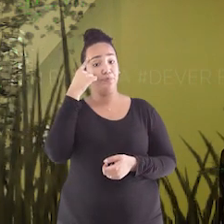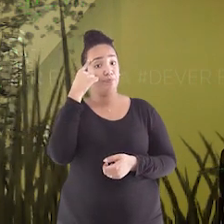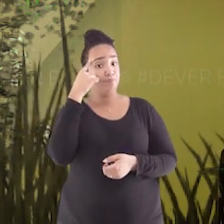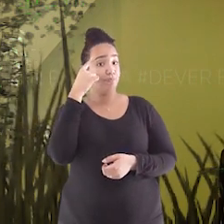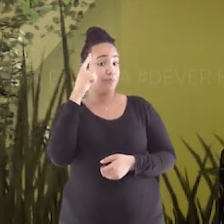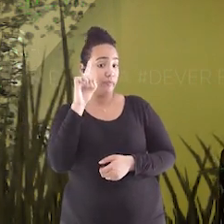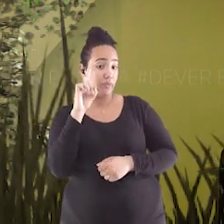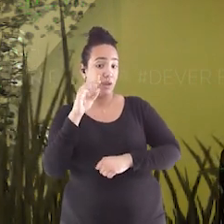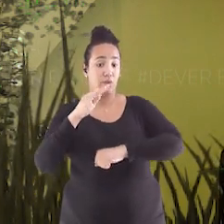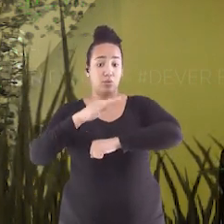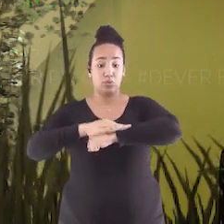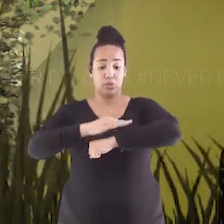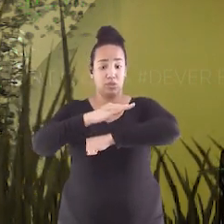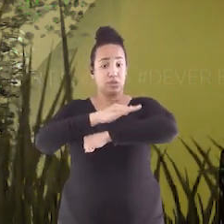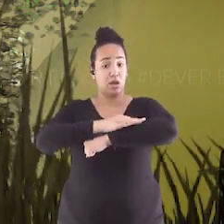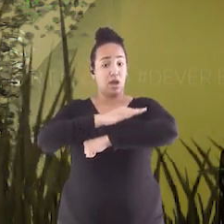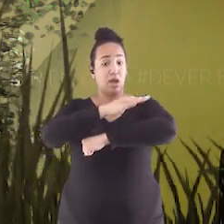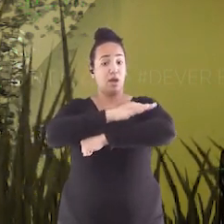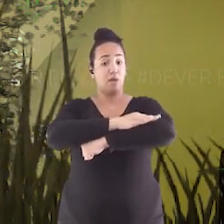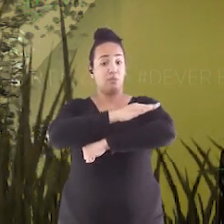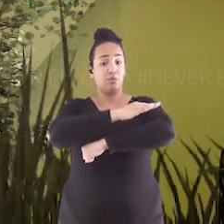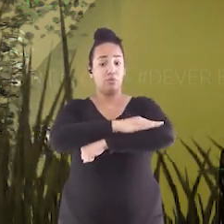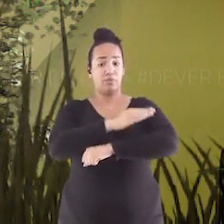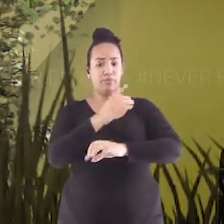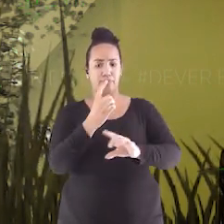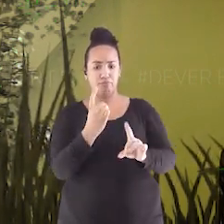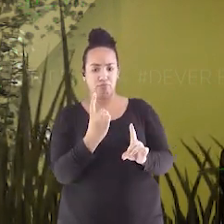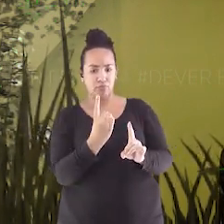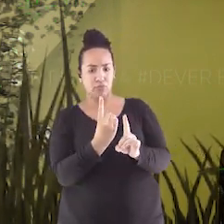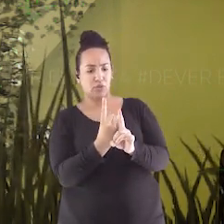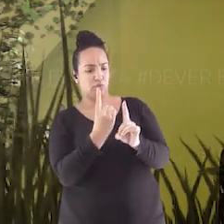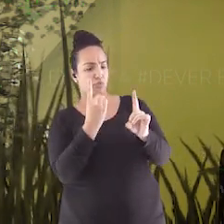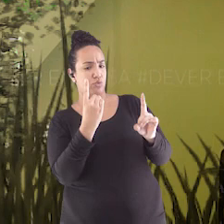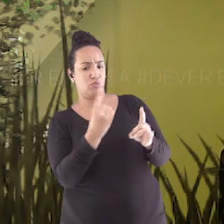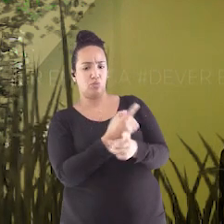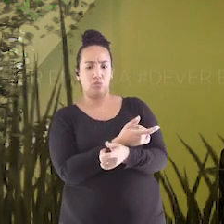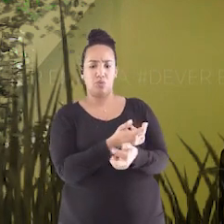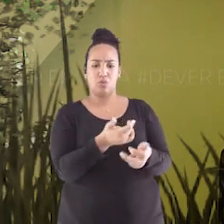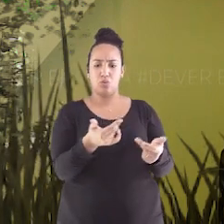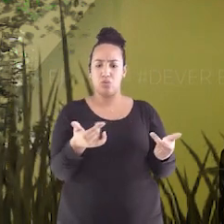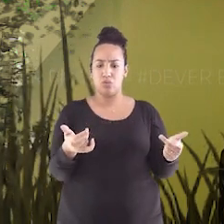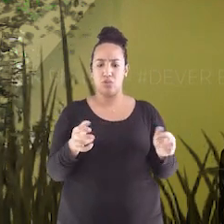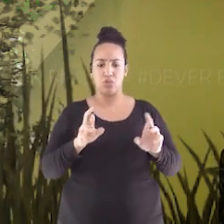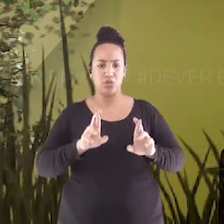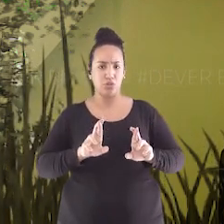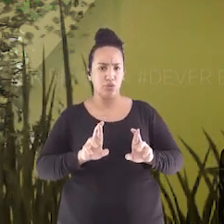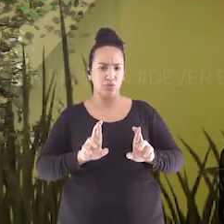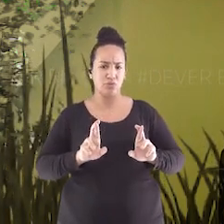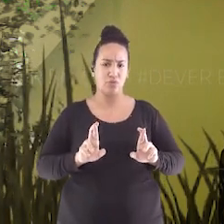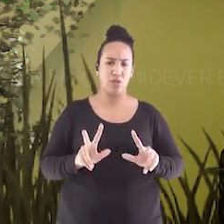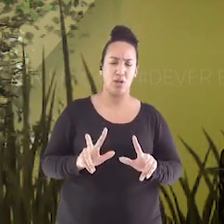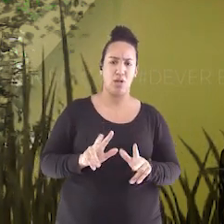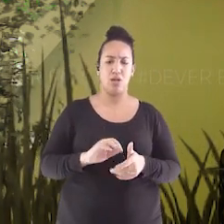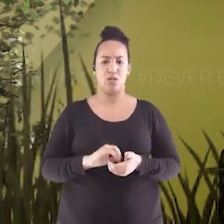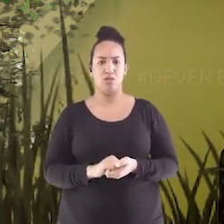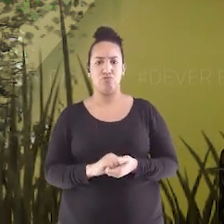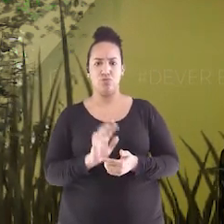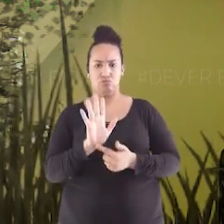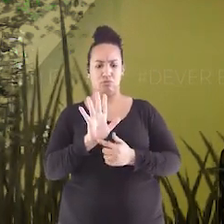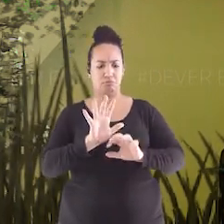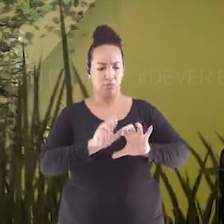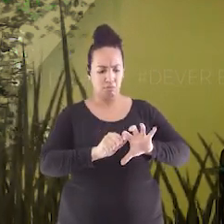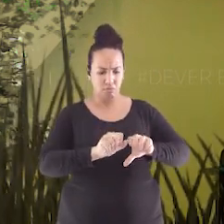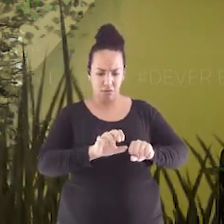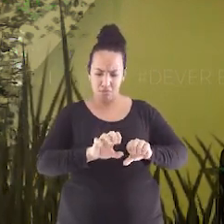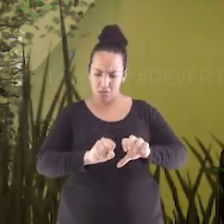o sapo Jove encontrou algo diferente no caminho. Ele apalpou